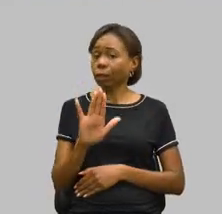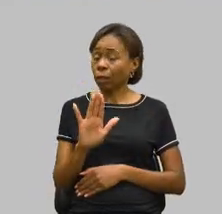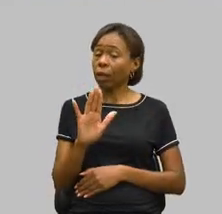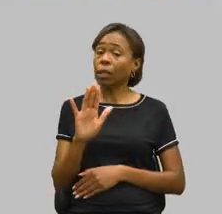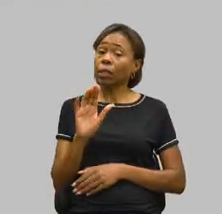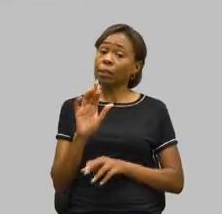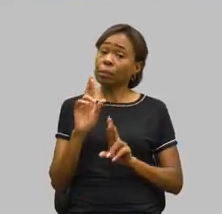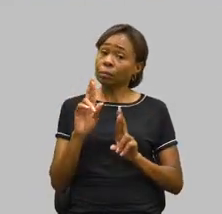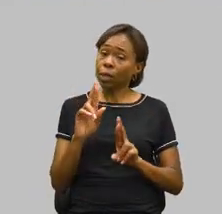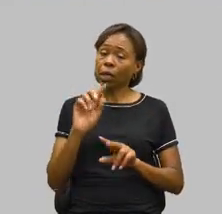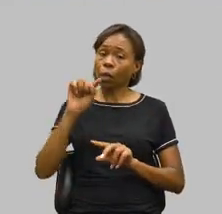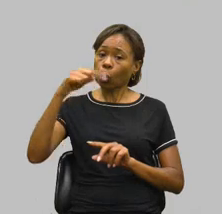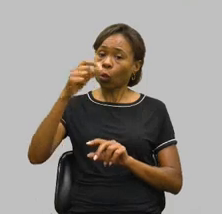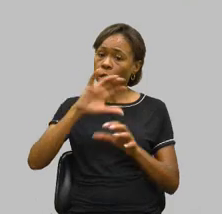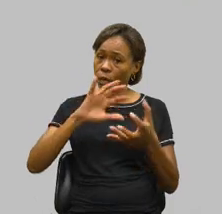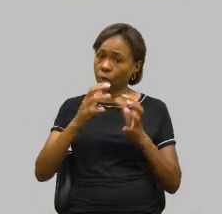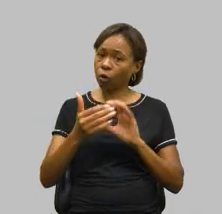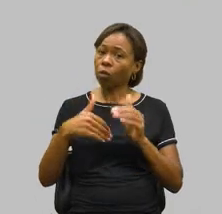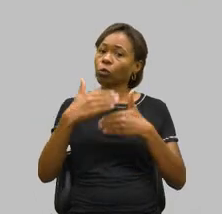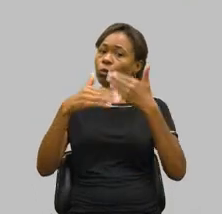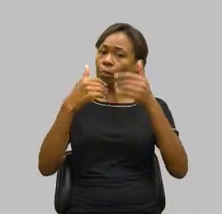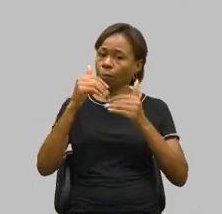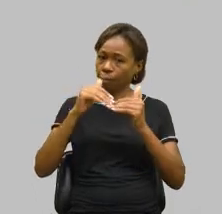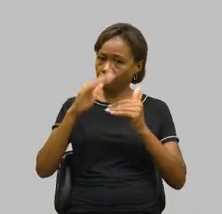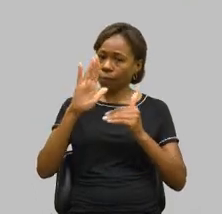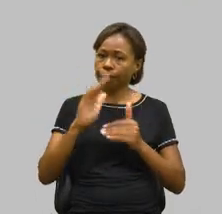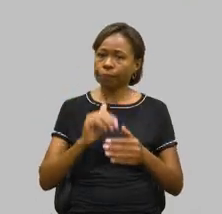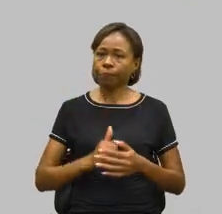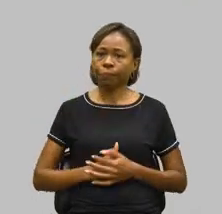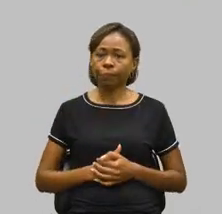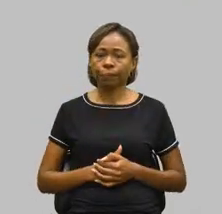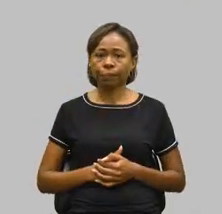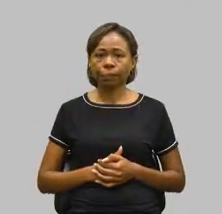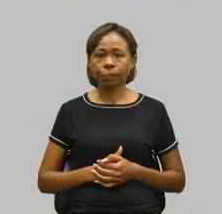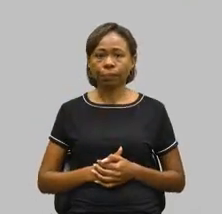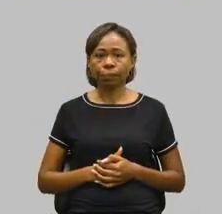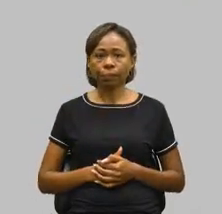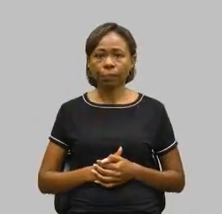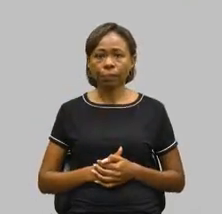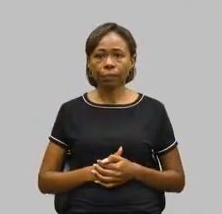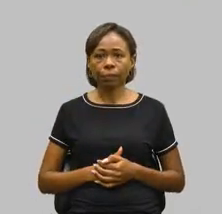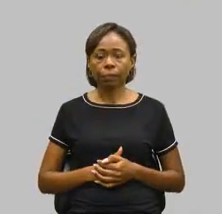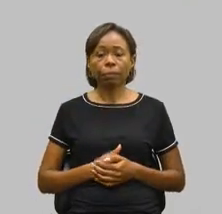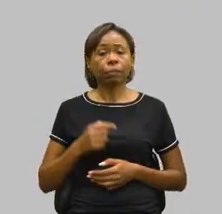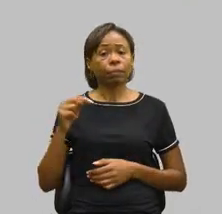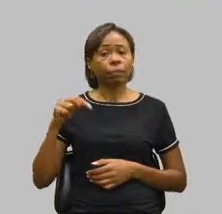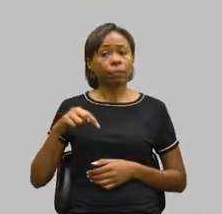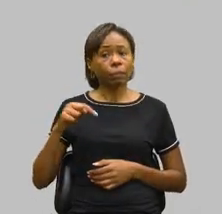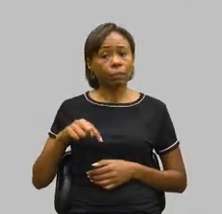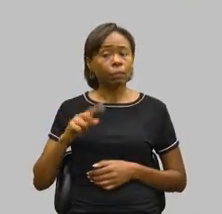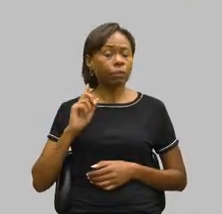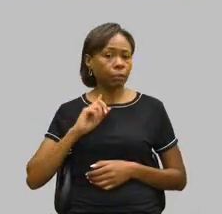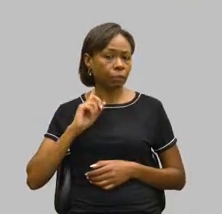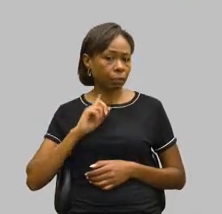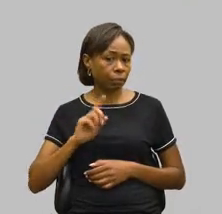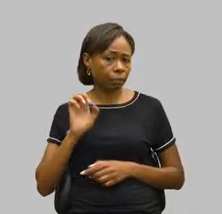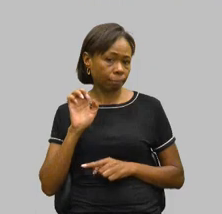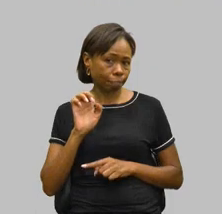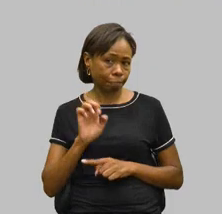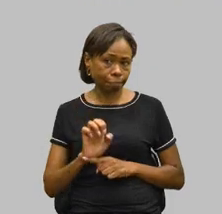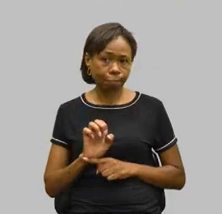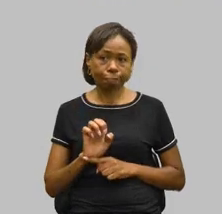consiga avançar ainda mais eh e estamos num estado que